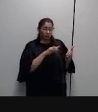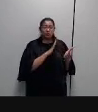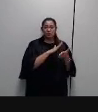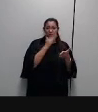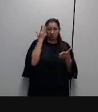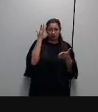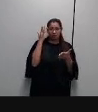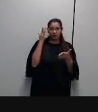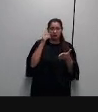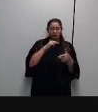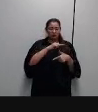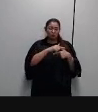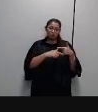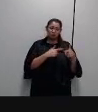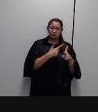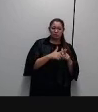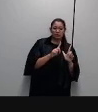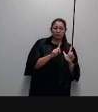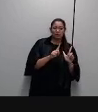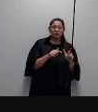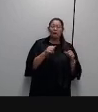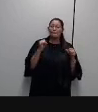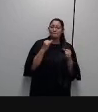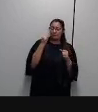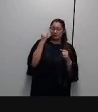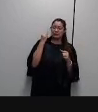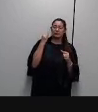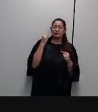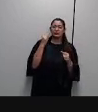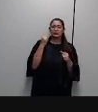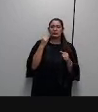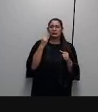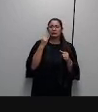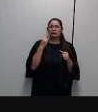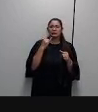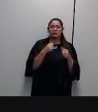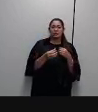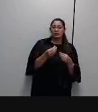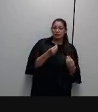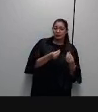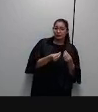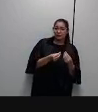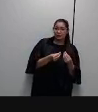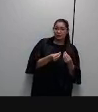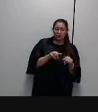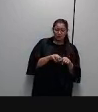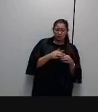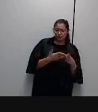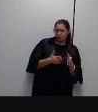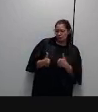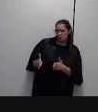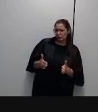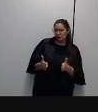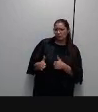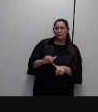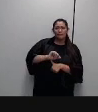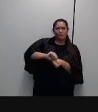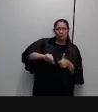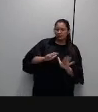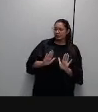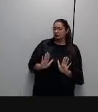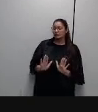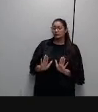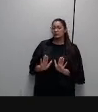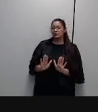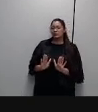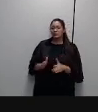consequências distintas mas a principal consequência pessoal que é um do prazo não muda o que fosse